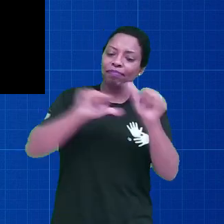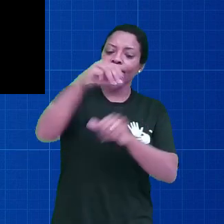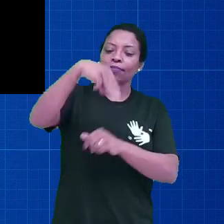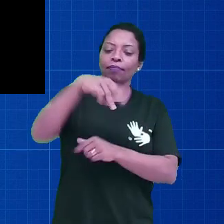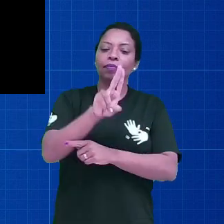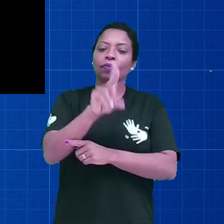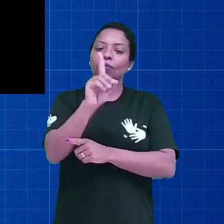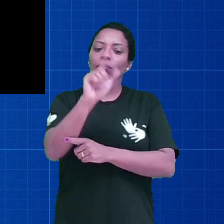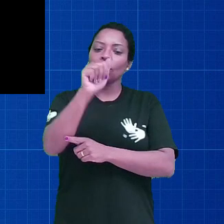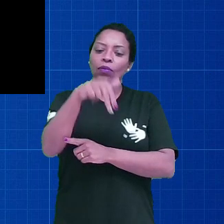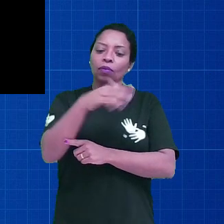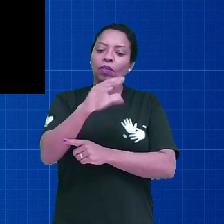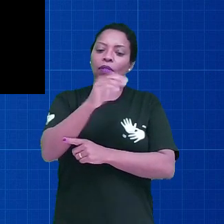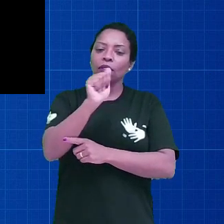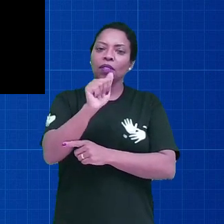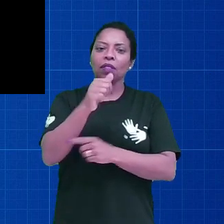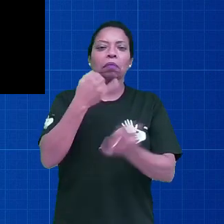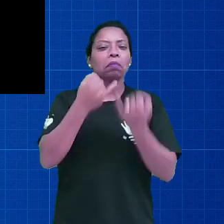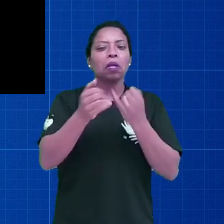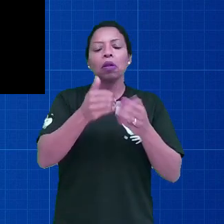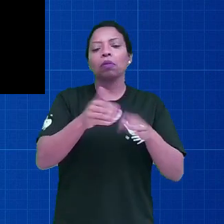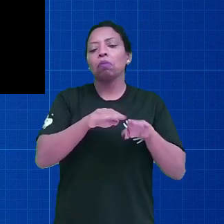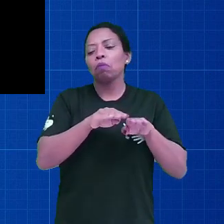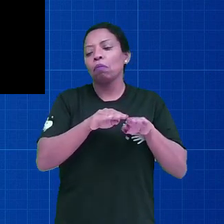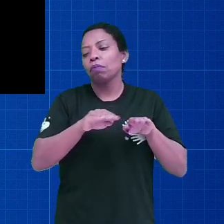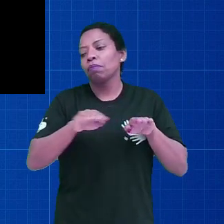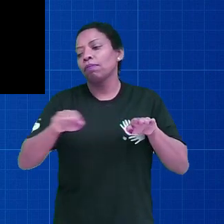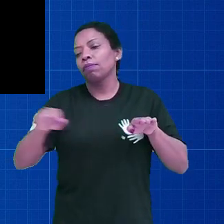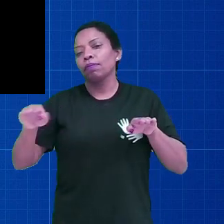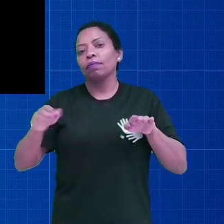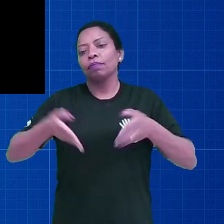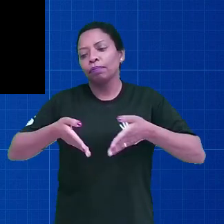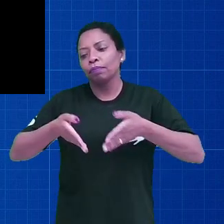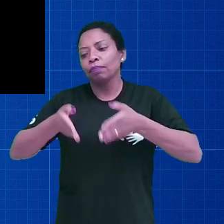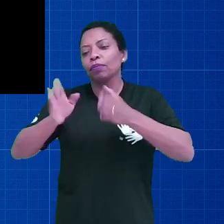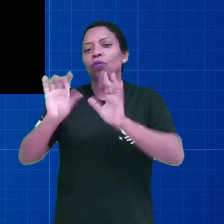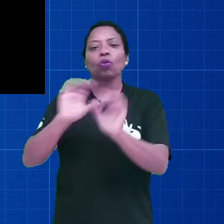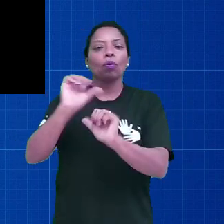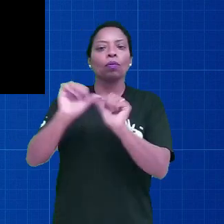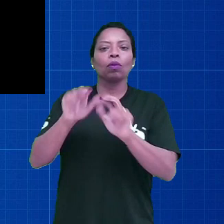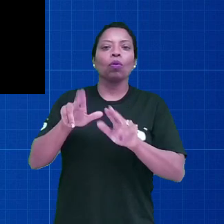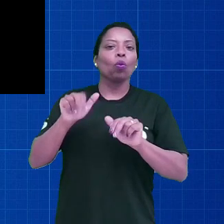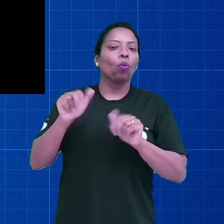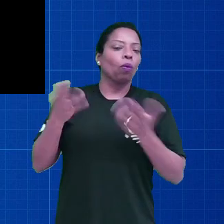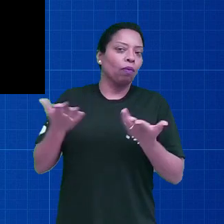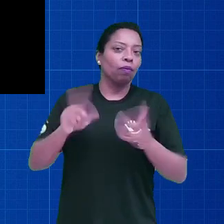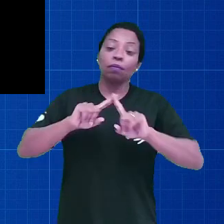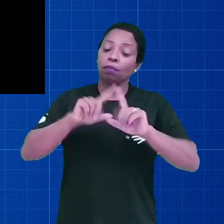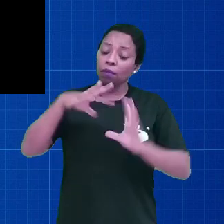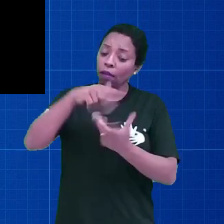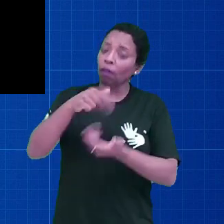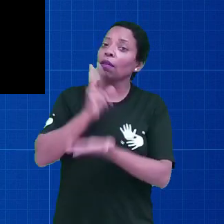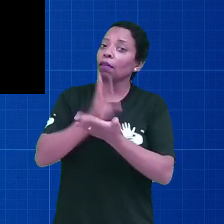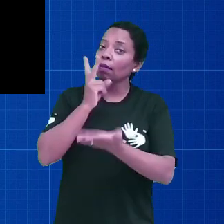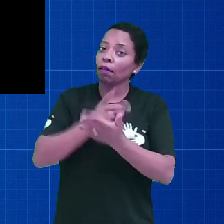entendimento de um caminho único, né, de uma mão só. uma vez que a Terra sempre apresentou variação no